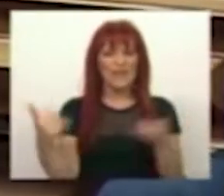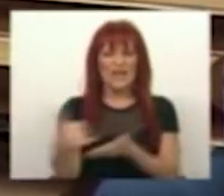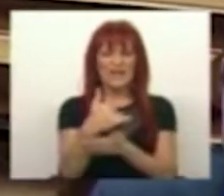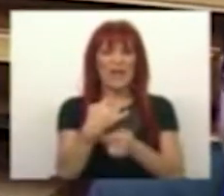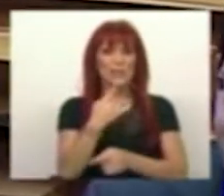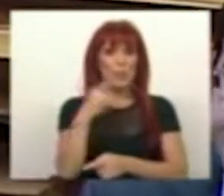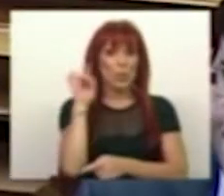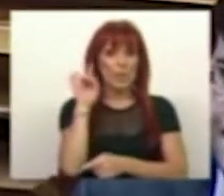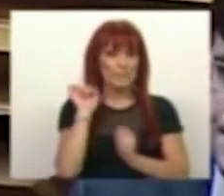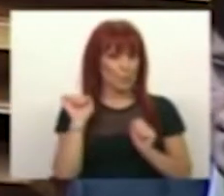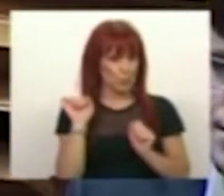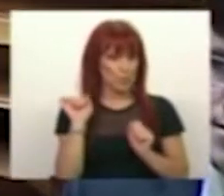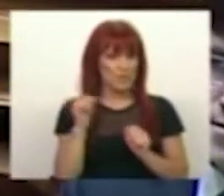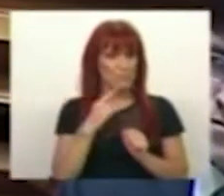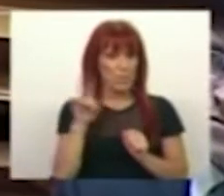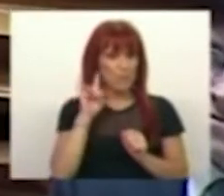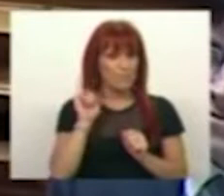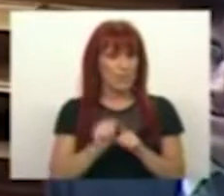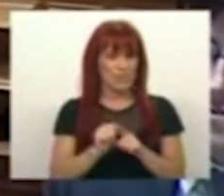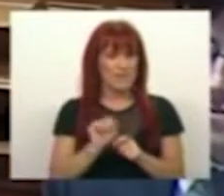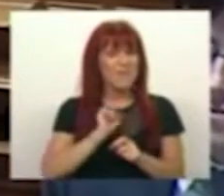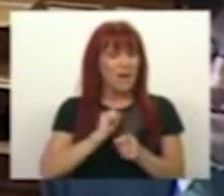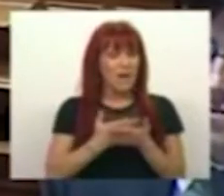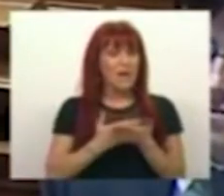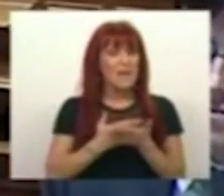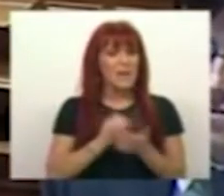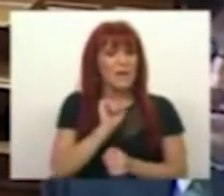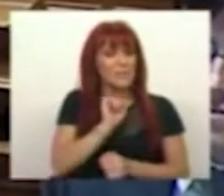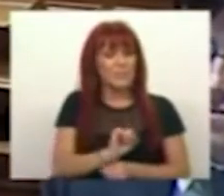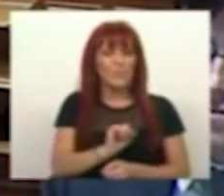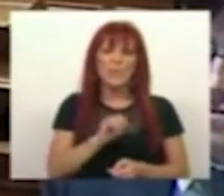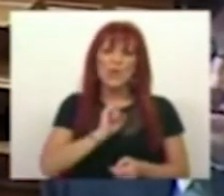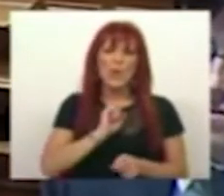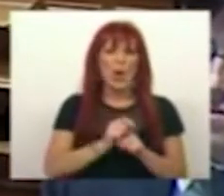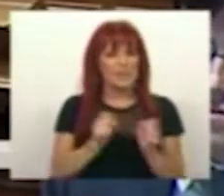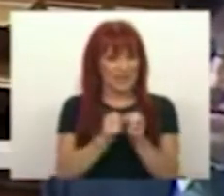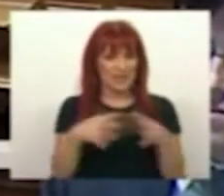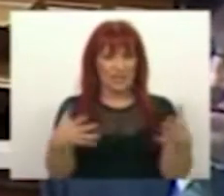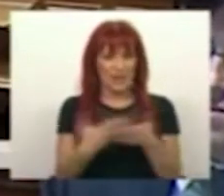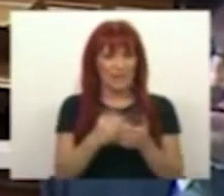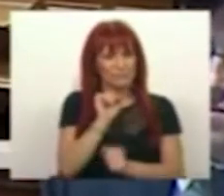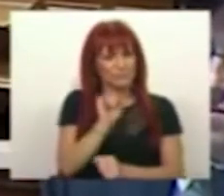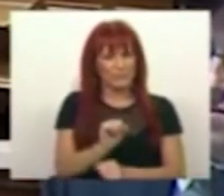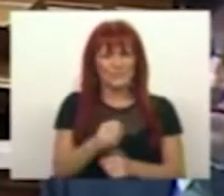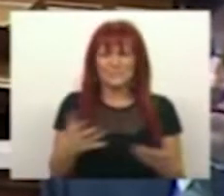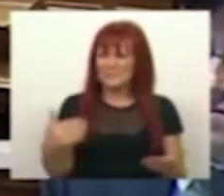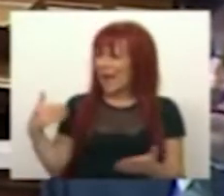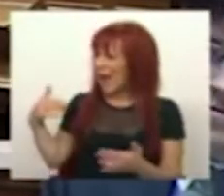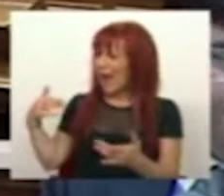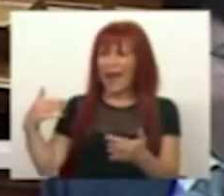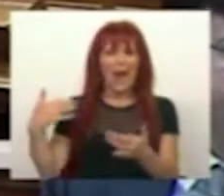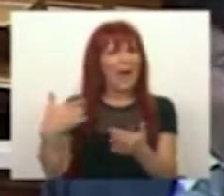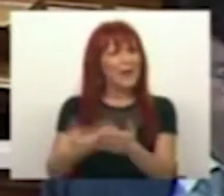dados muito relevantes e muito importantes sobre a nossa economia e o nosso crescimento económico, até